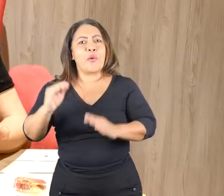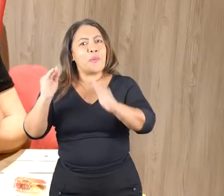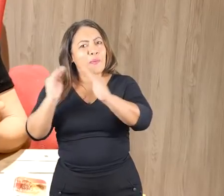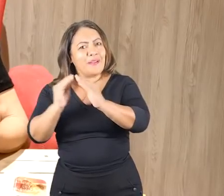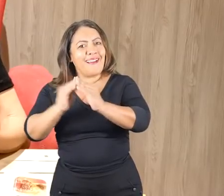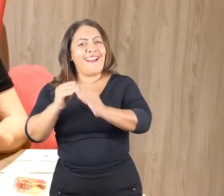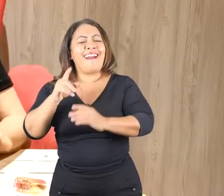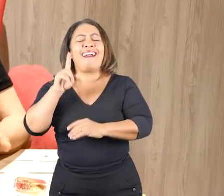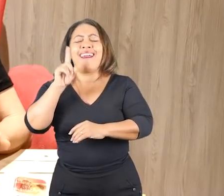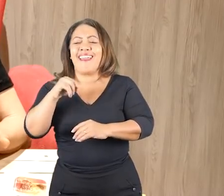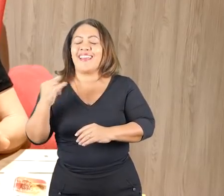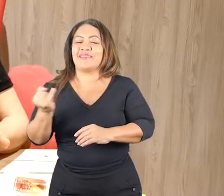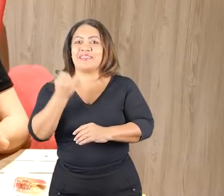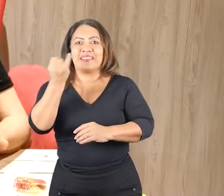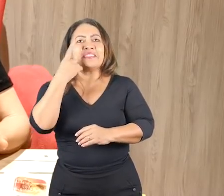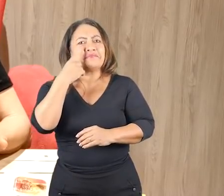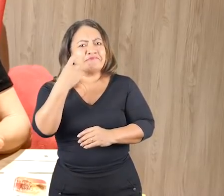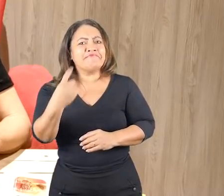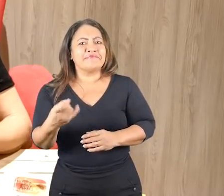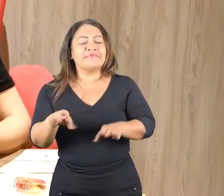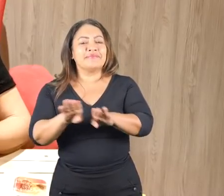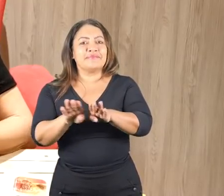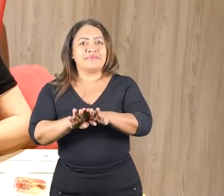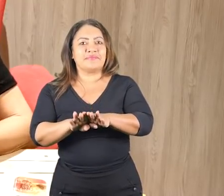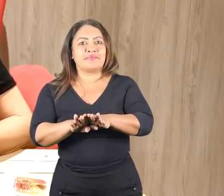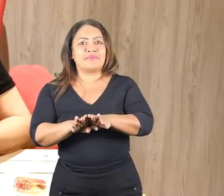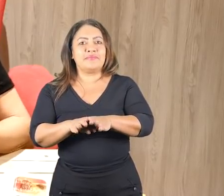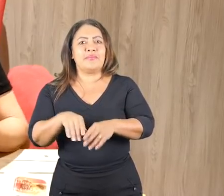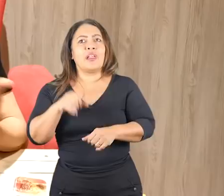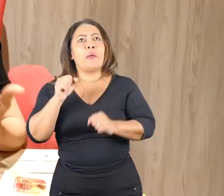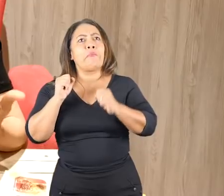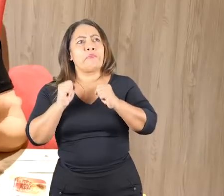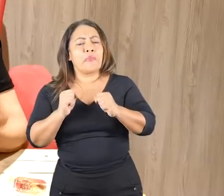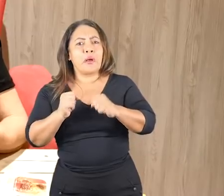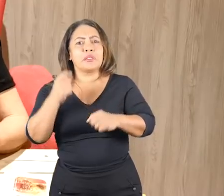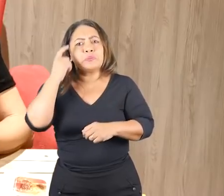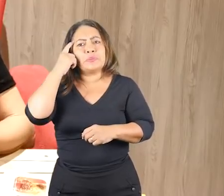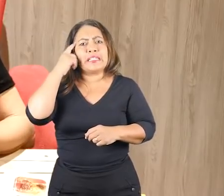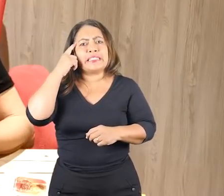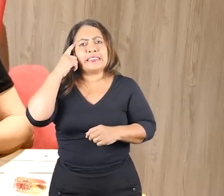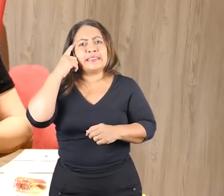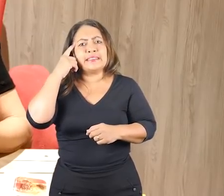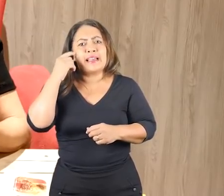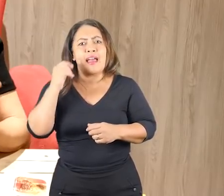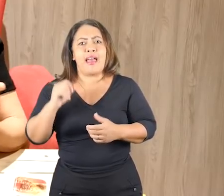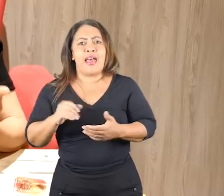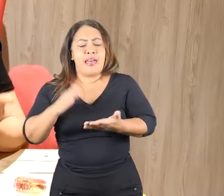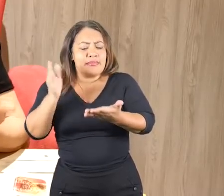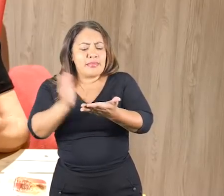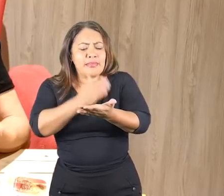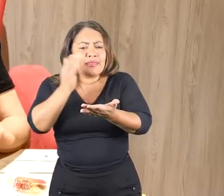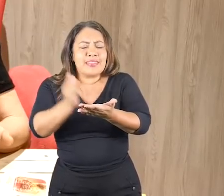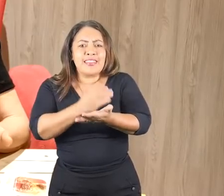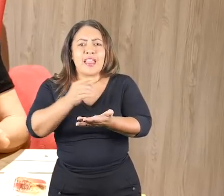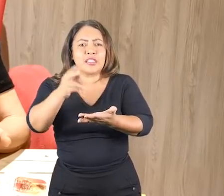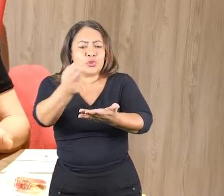temos vários depoimentos a respeito. Nós podemos pensar em kits com desenhos,